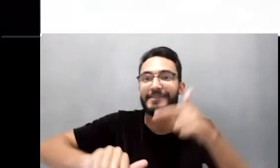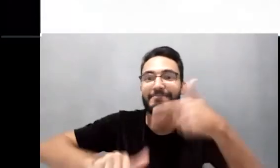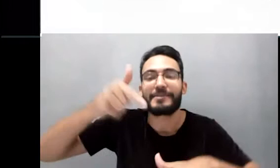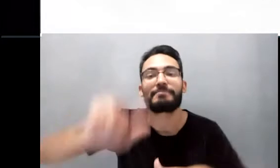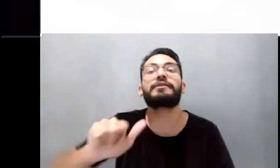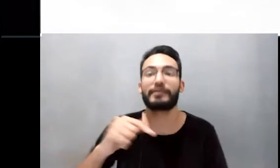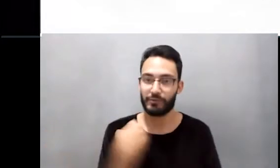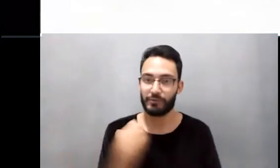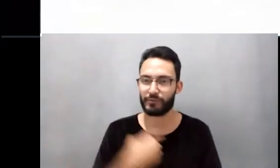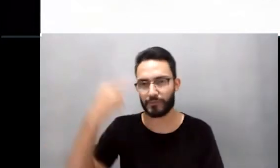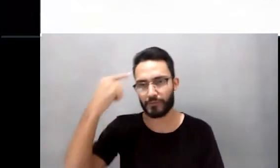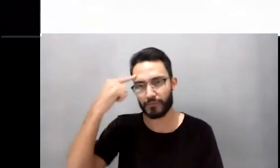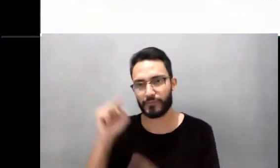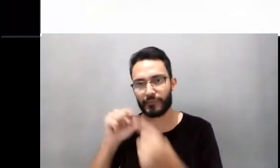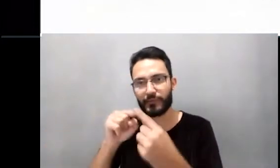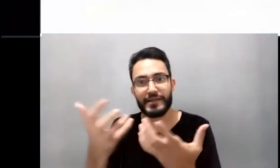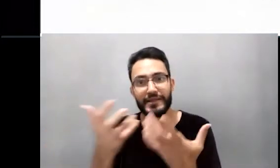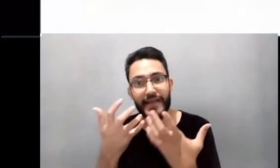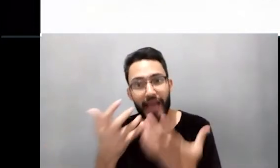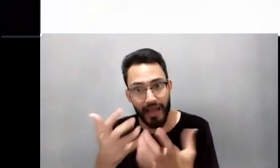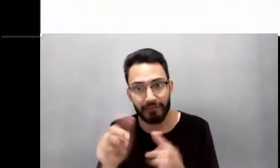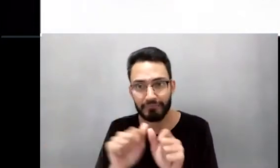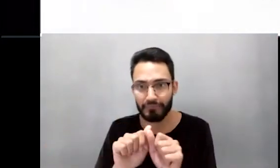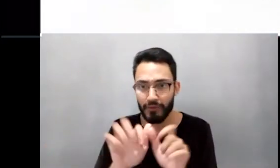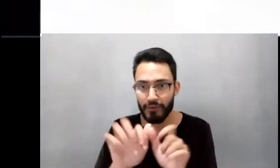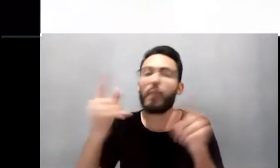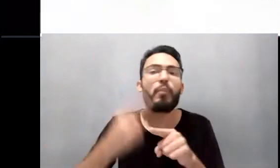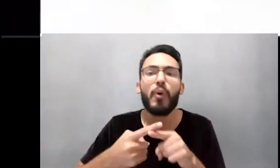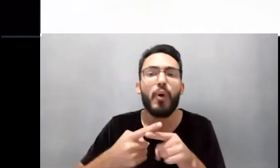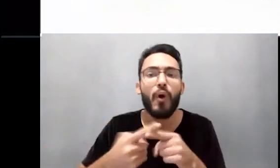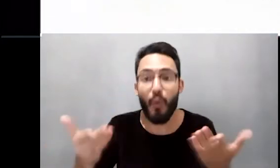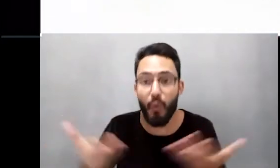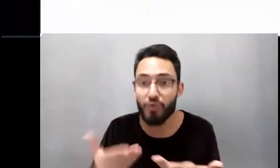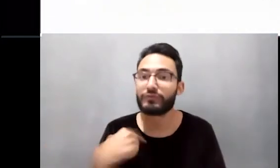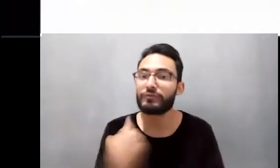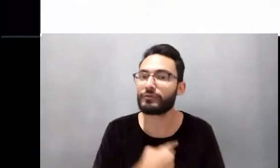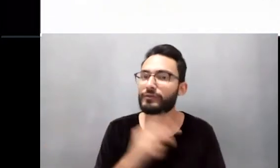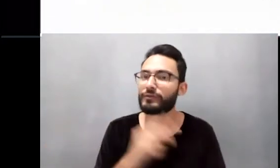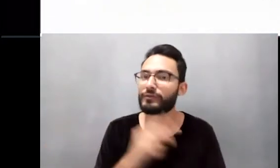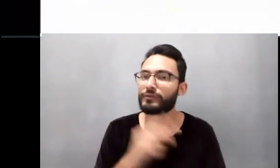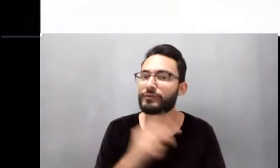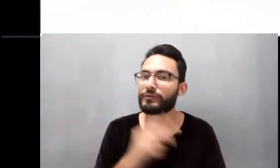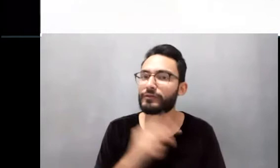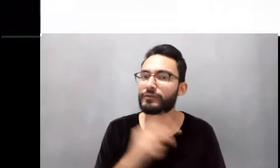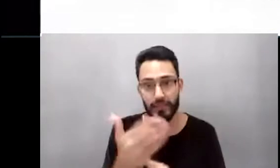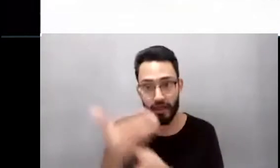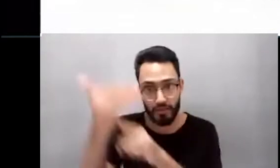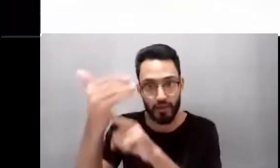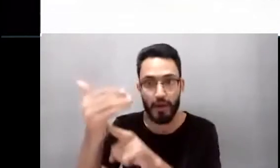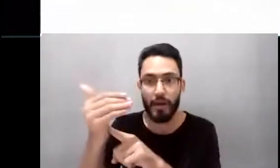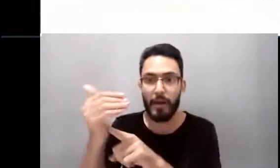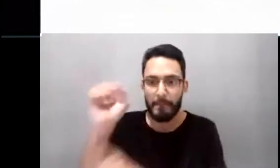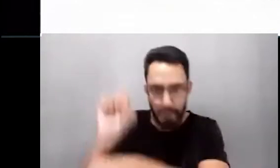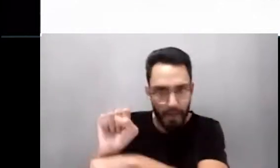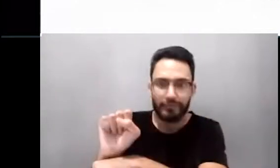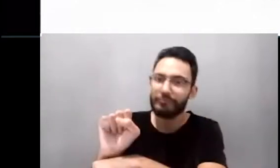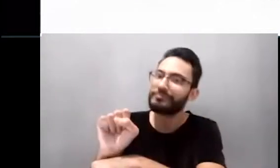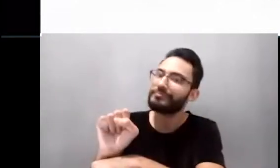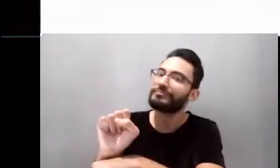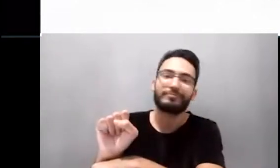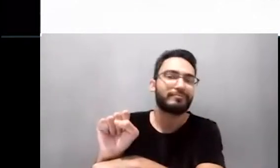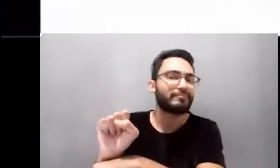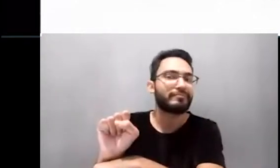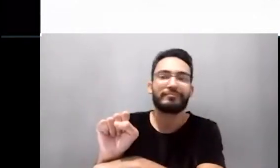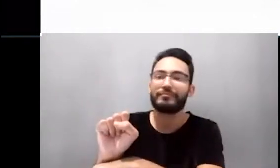está fazendo essa expansão é porque hoje a gente vê que o mercado de tecnologia, ele não para de crescer. E cada